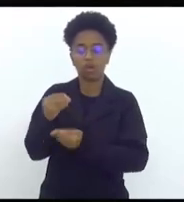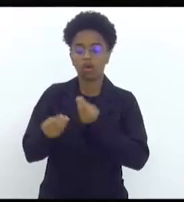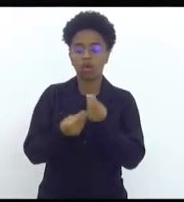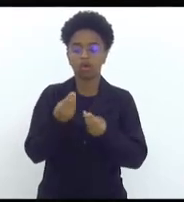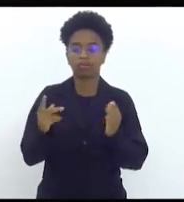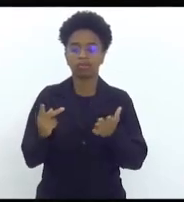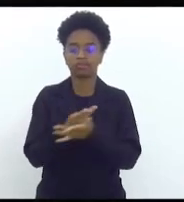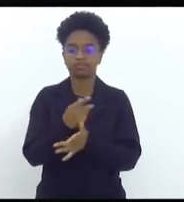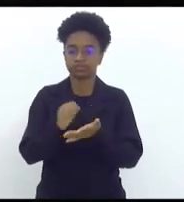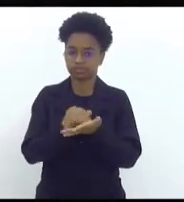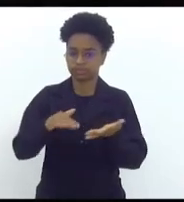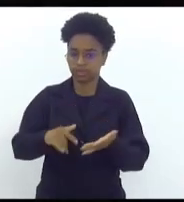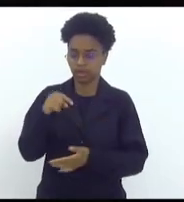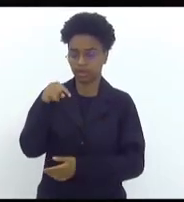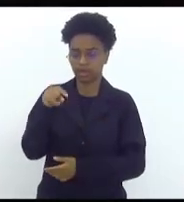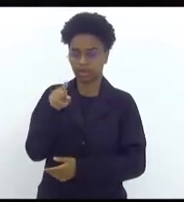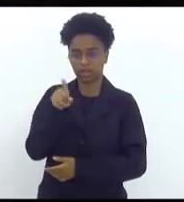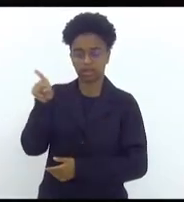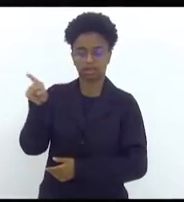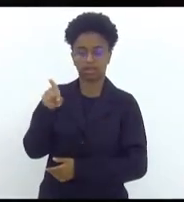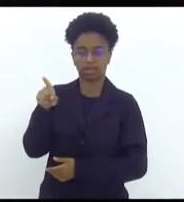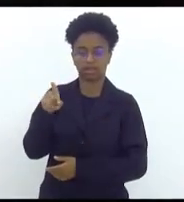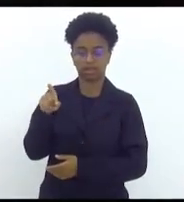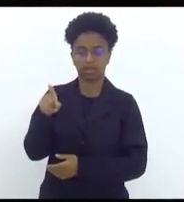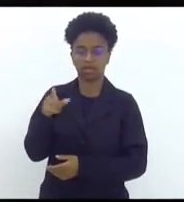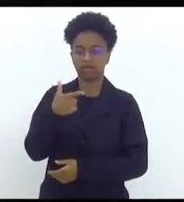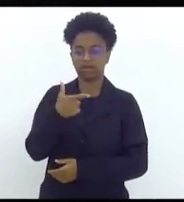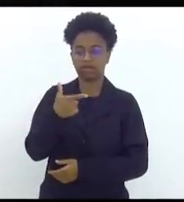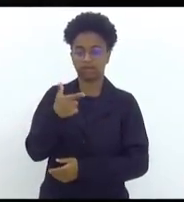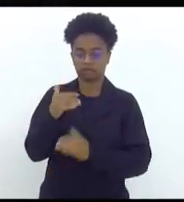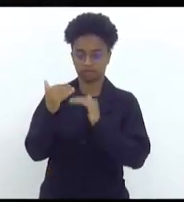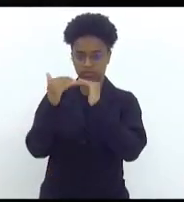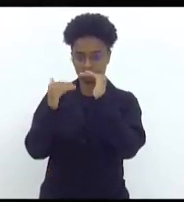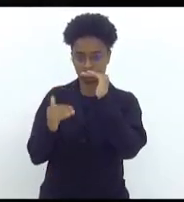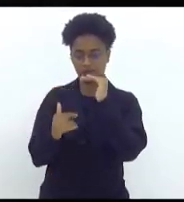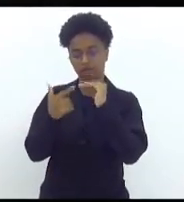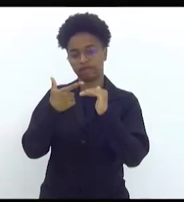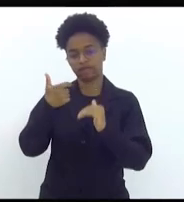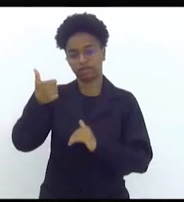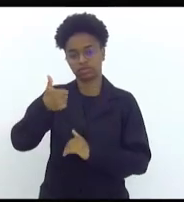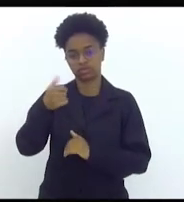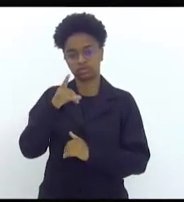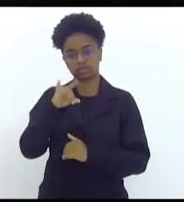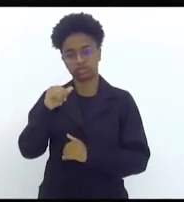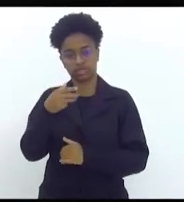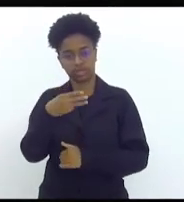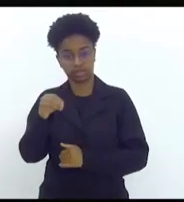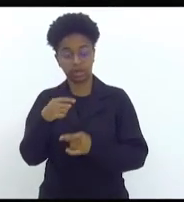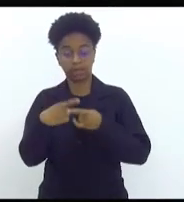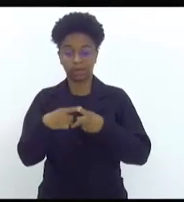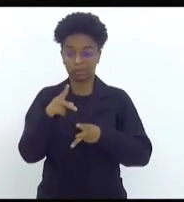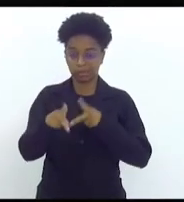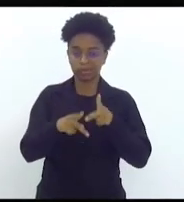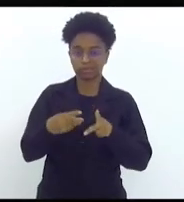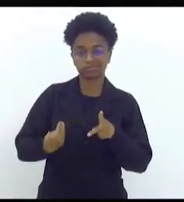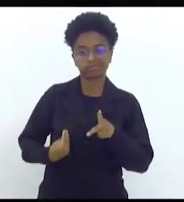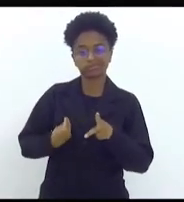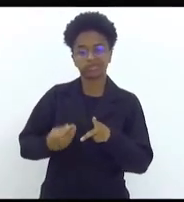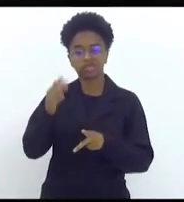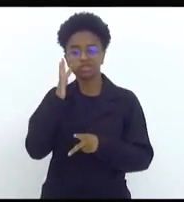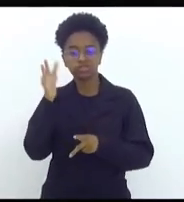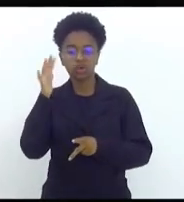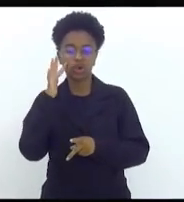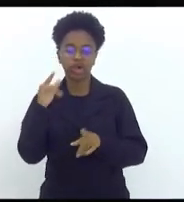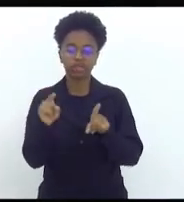que aconteceu no auditório aqui do vigésimo primeiro no dia 30 porque ali tava o povo ali tava o povo sonhando